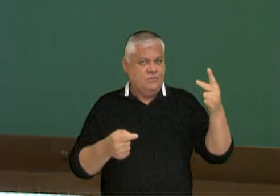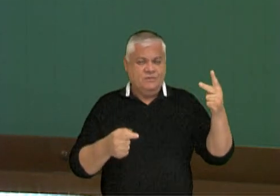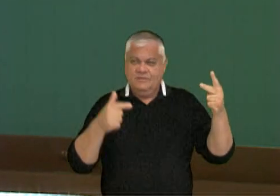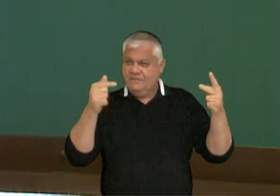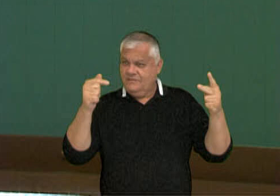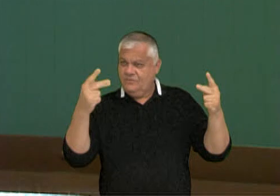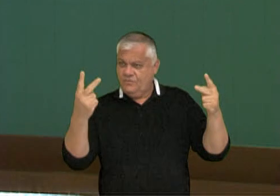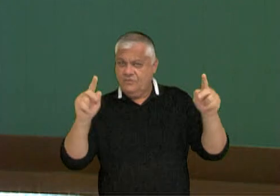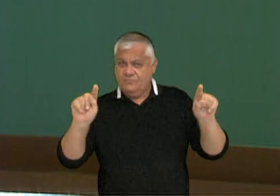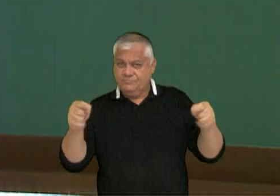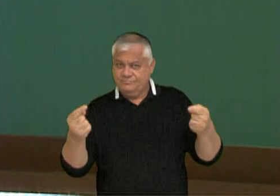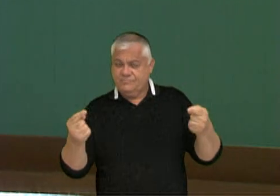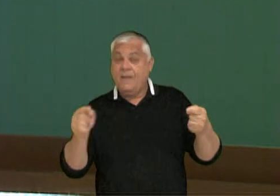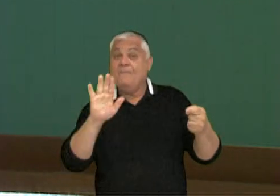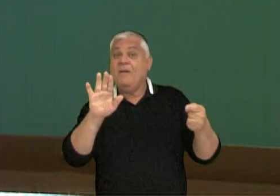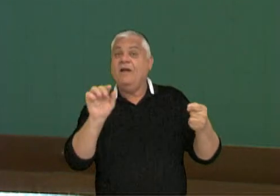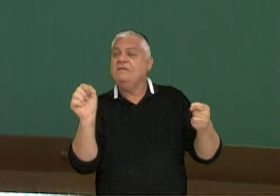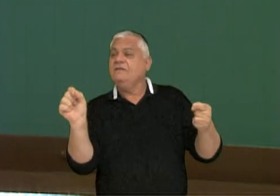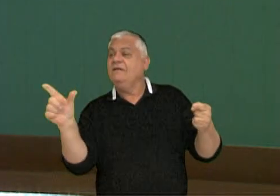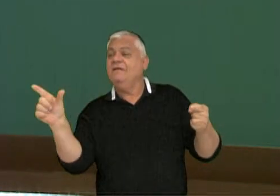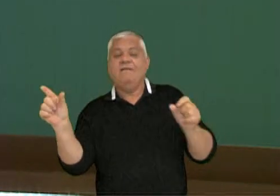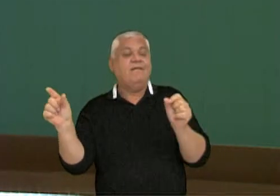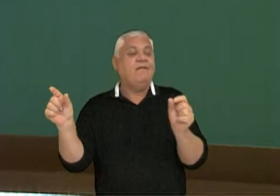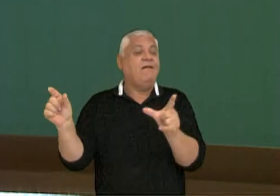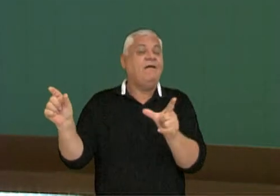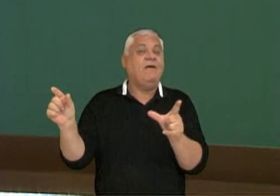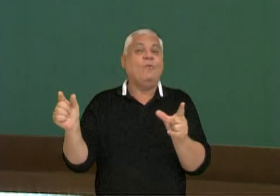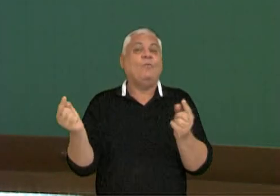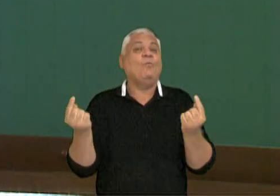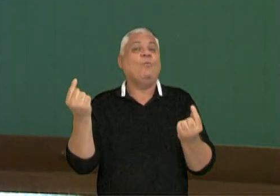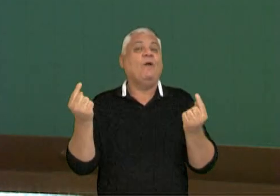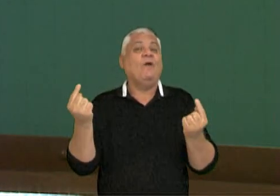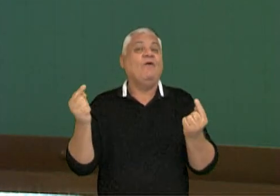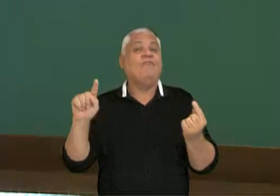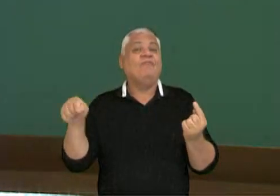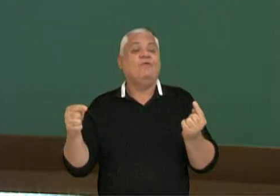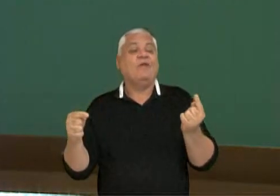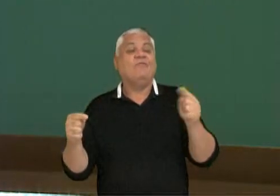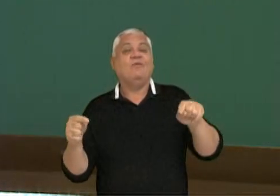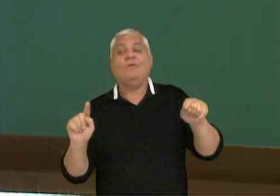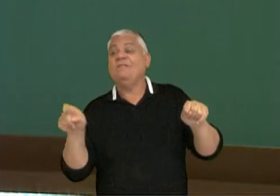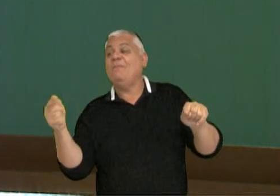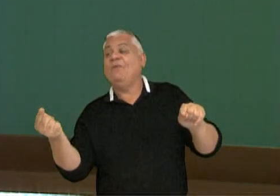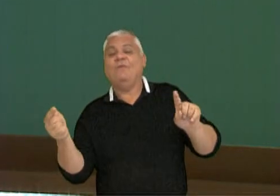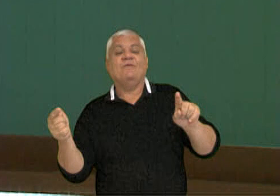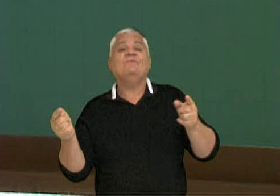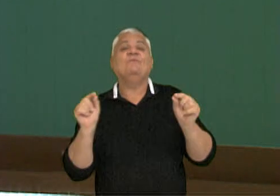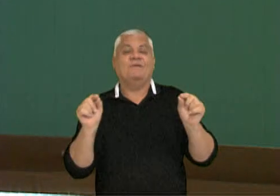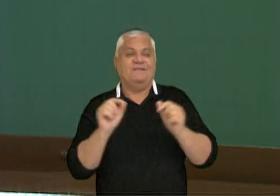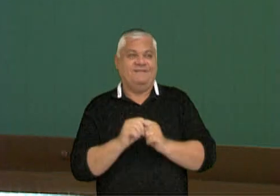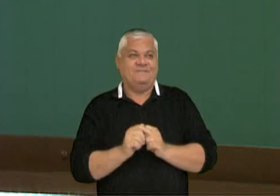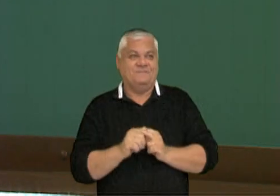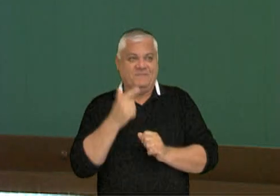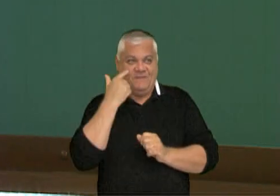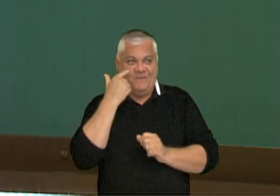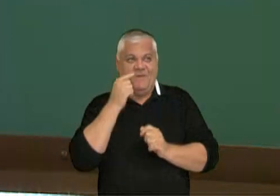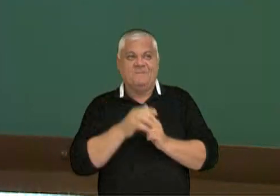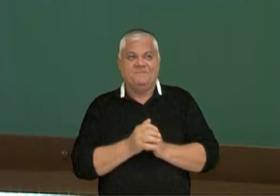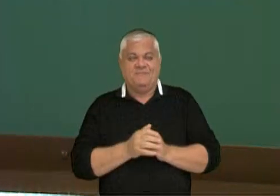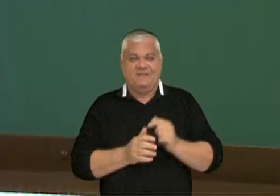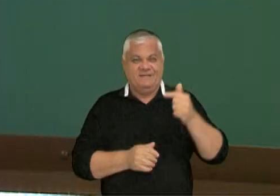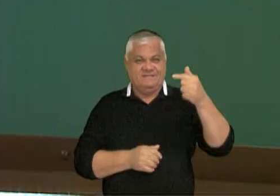vamos analisar os valores que estão à direita da vírgula, ok? Então veja, ó, aqui